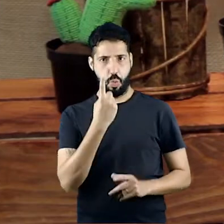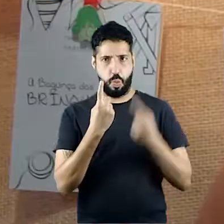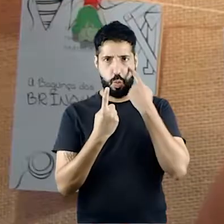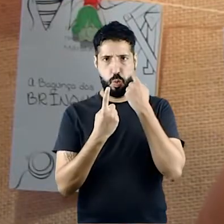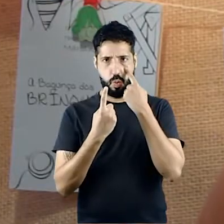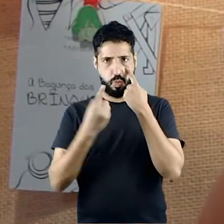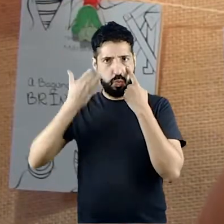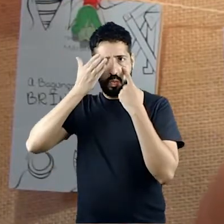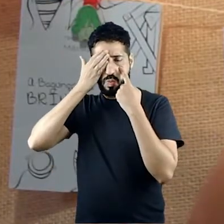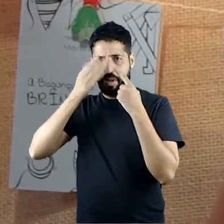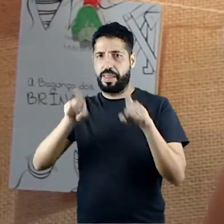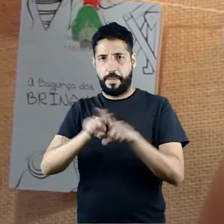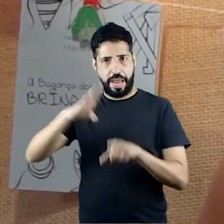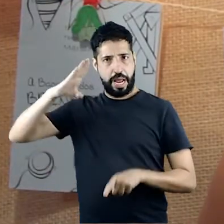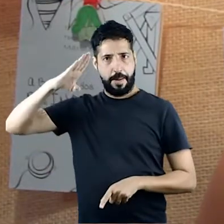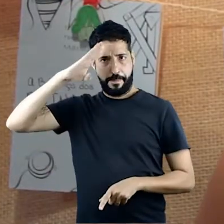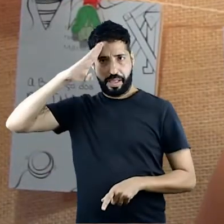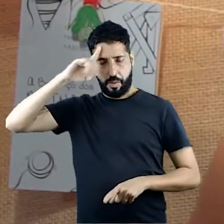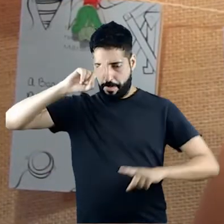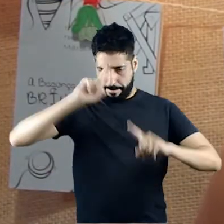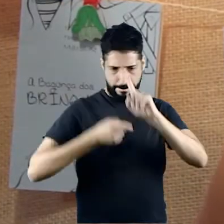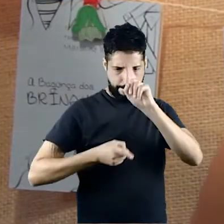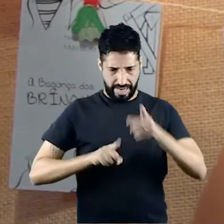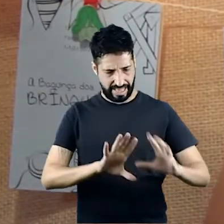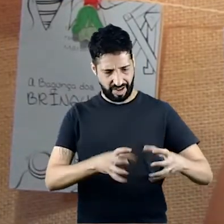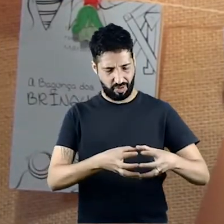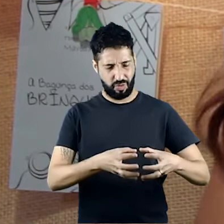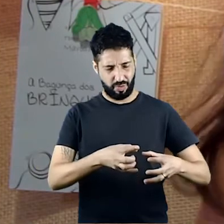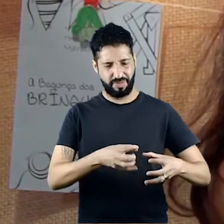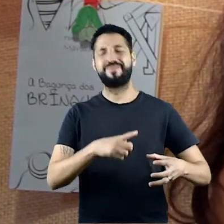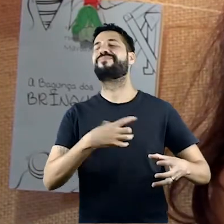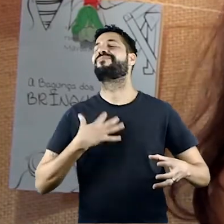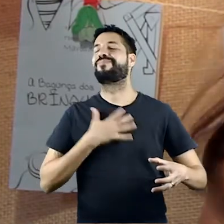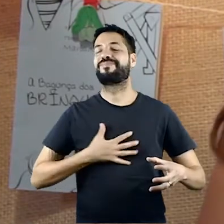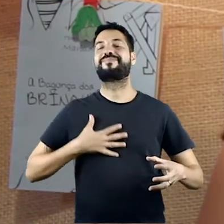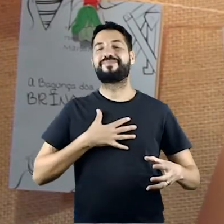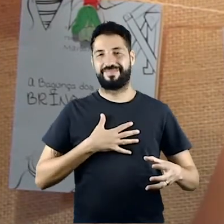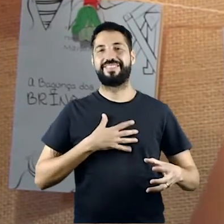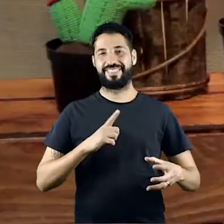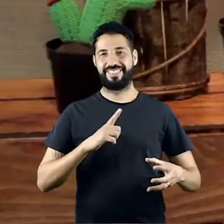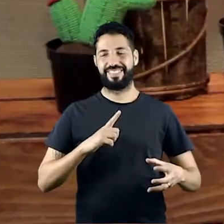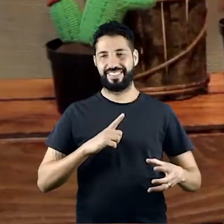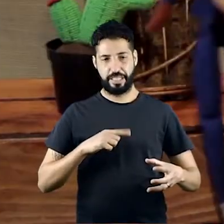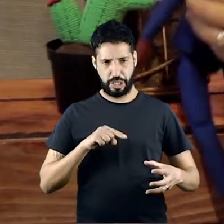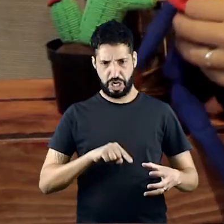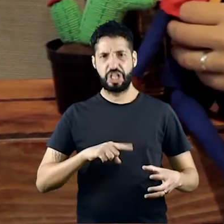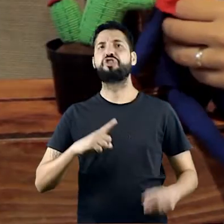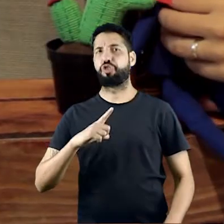ele tinha o urso também era Capitão e comandava o seu bando com muita satisfação